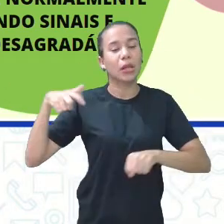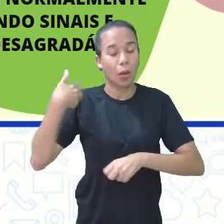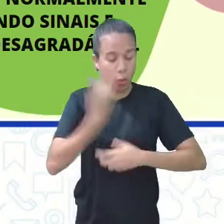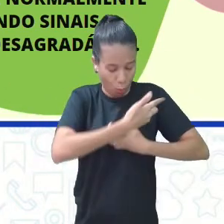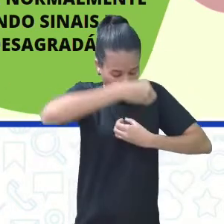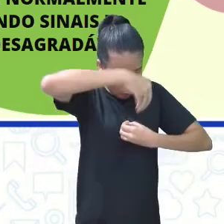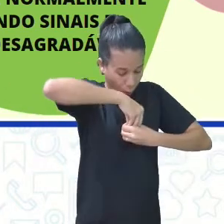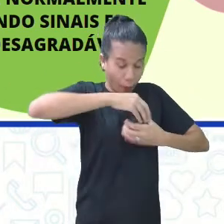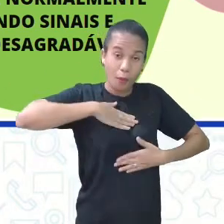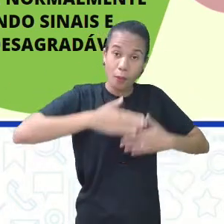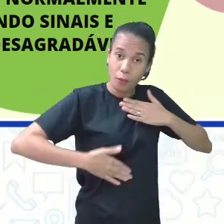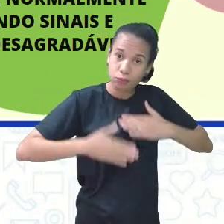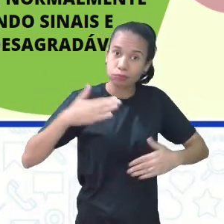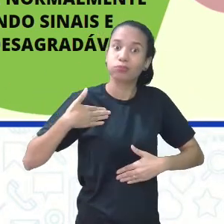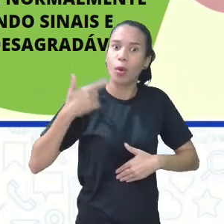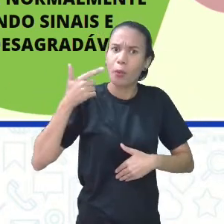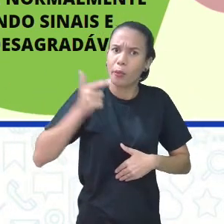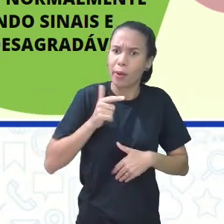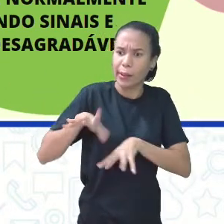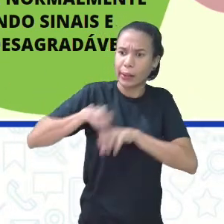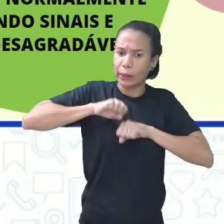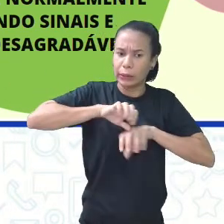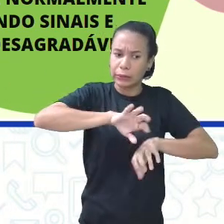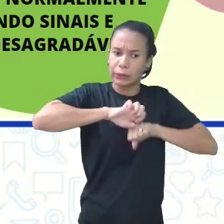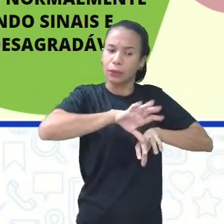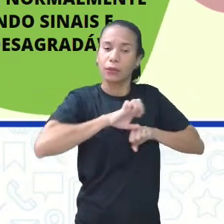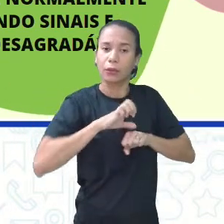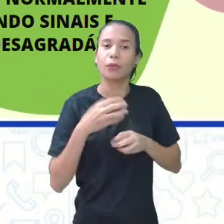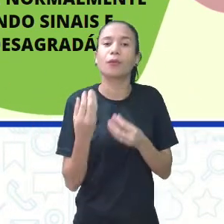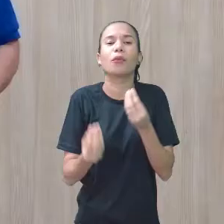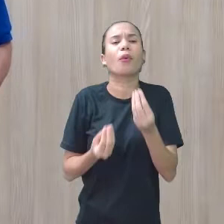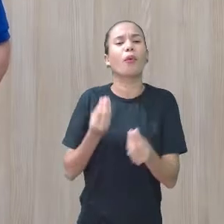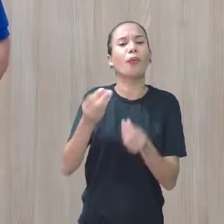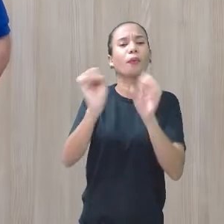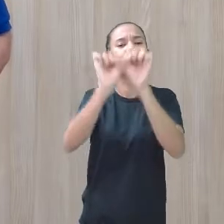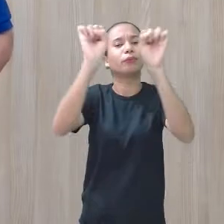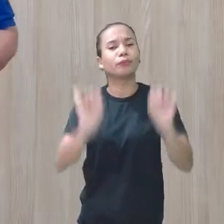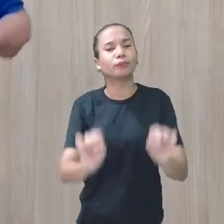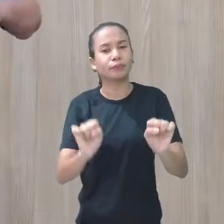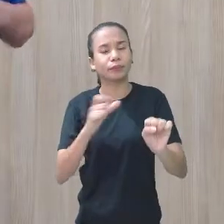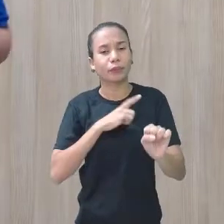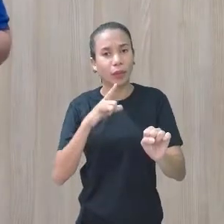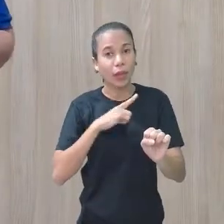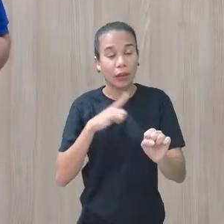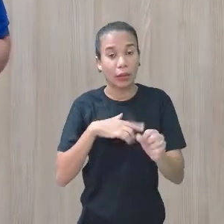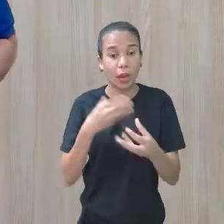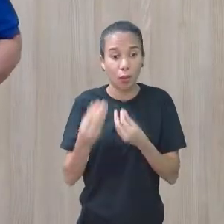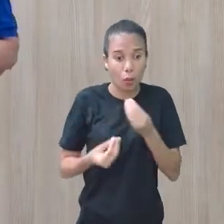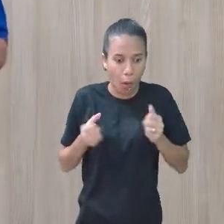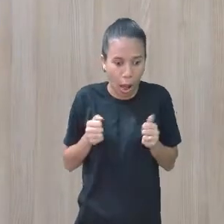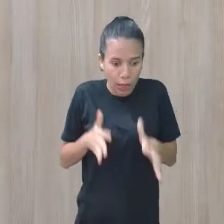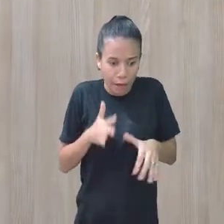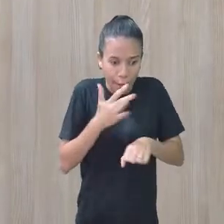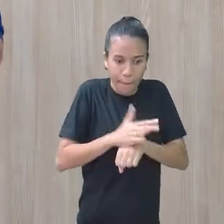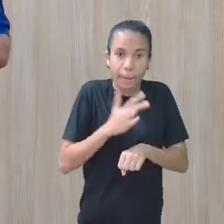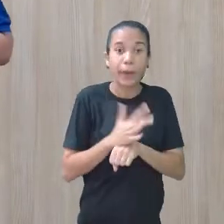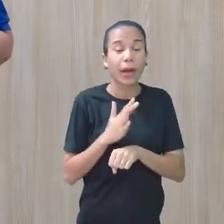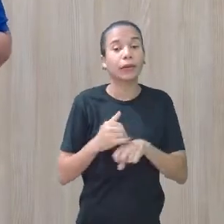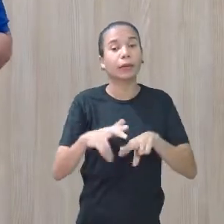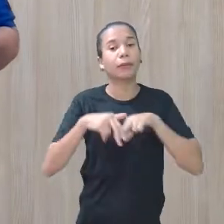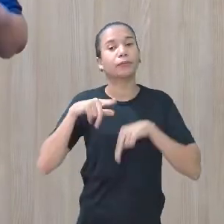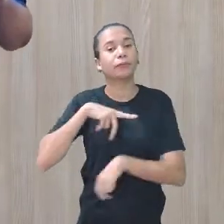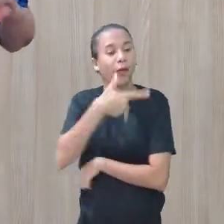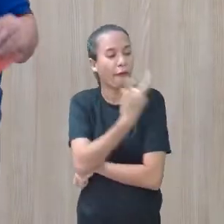nosso corpo. E a gente adquire, daqui a pouco vai saber como é que a gente adquire esse sistema ativo, não é? E aí vem a questão